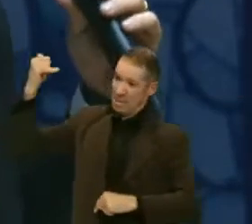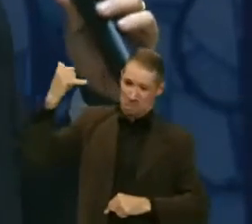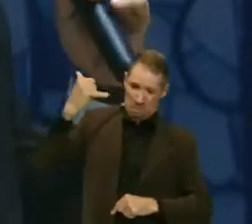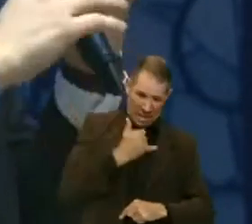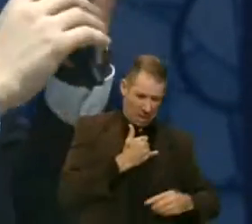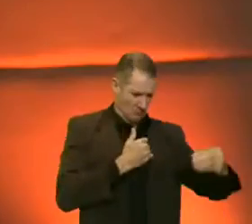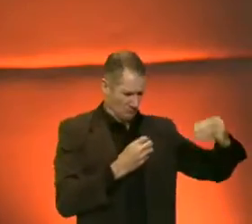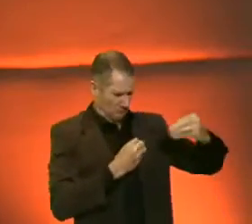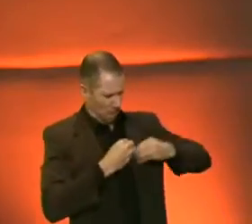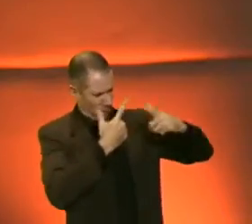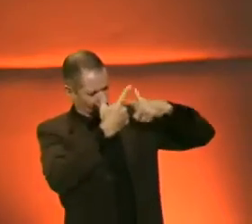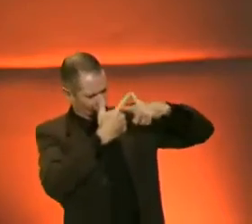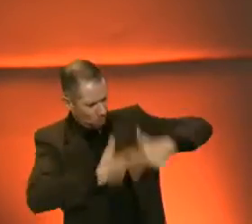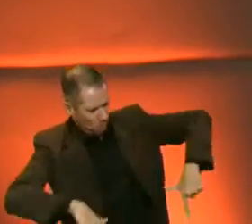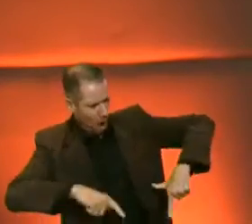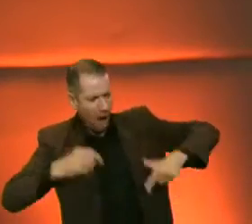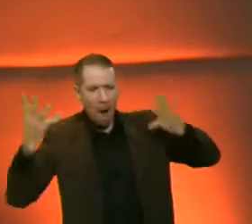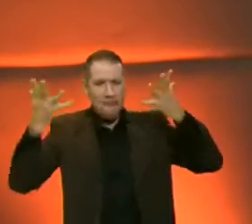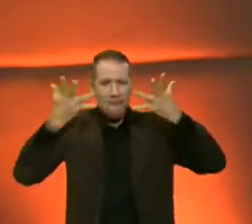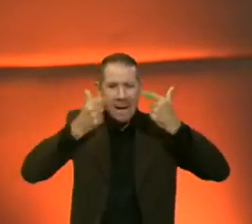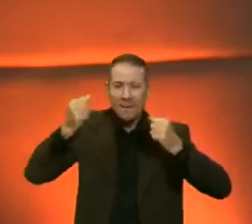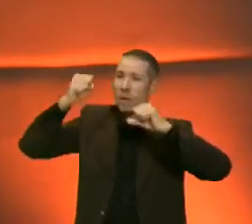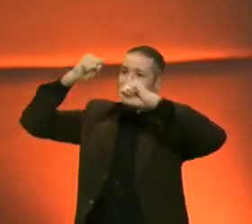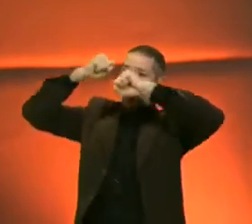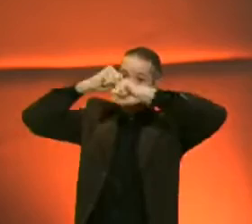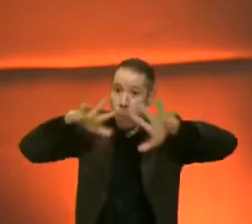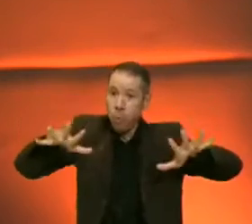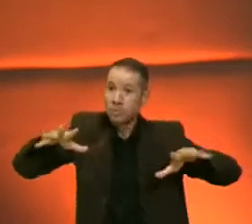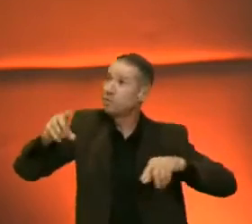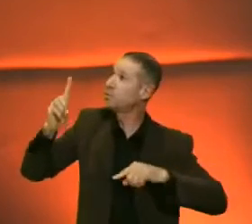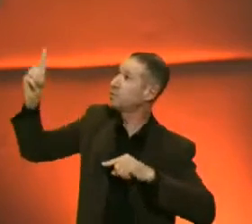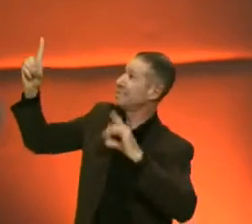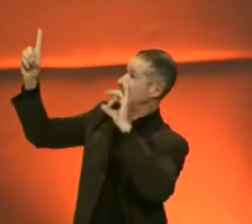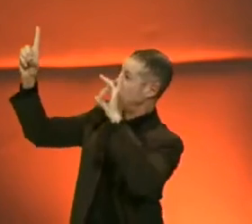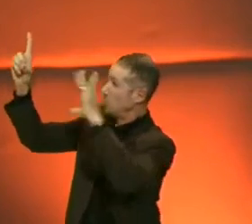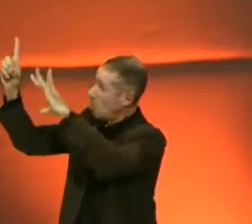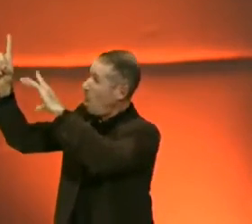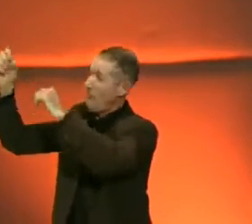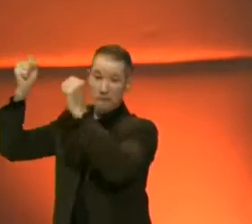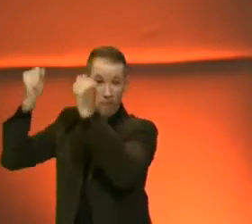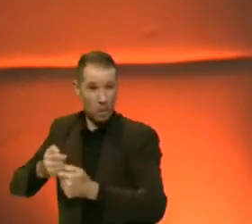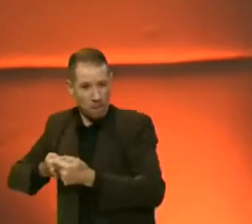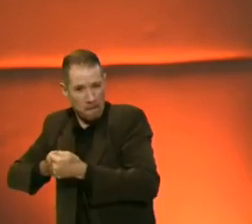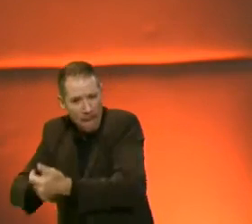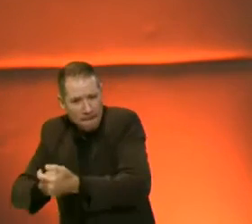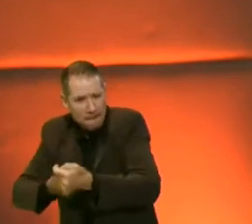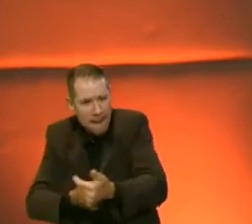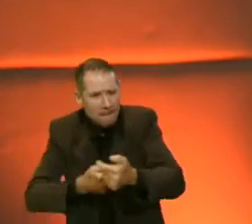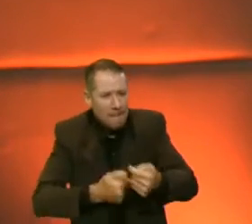para a sua maravilhosa luz. Só Deus pode convencer.